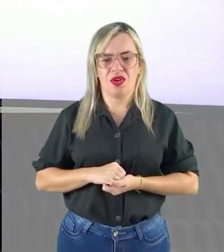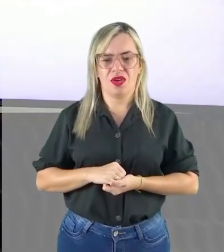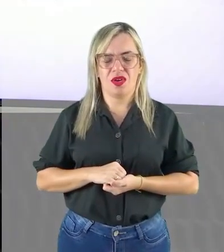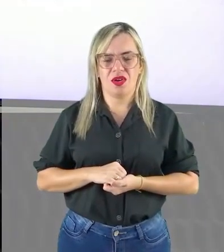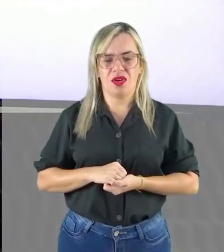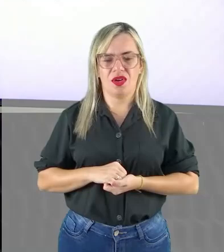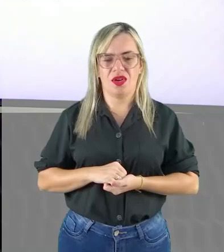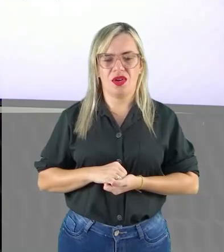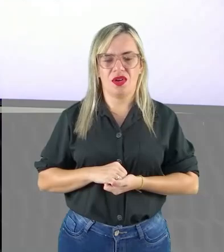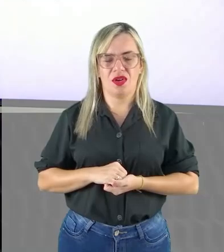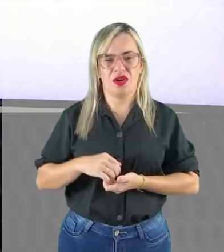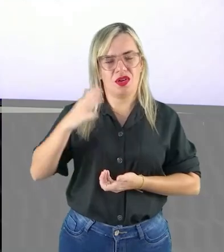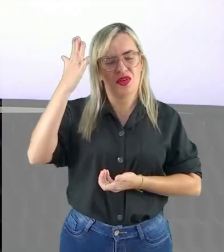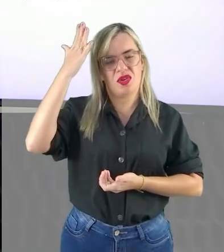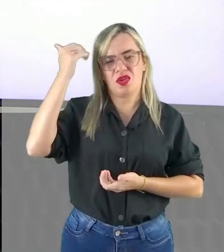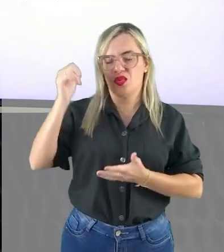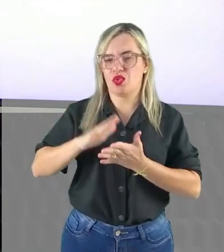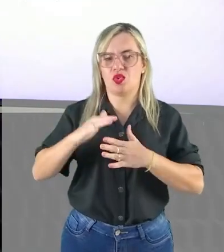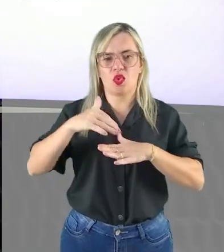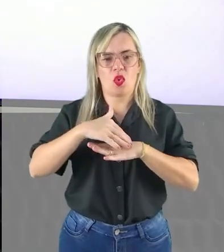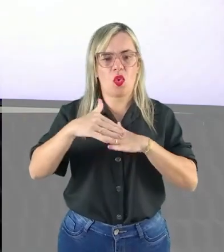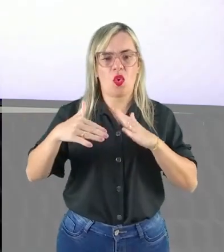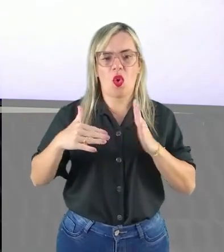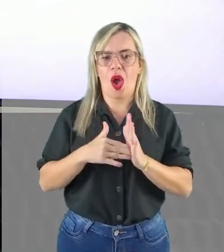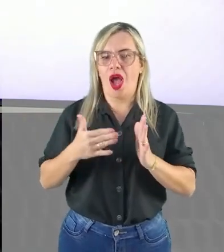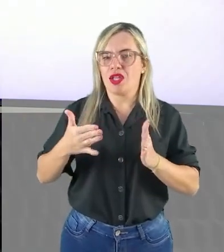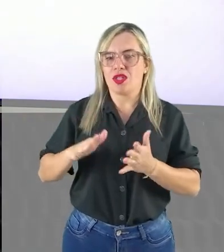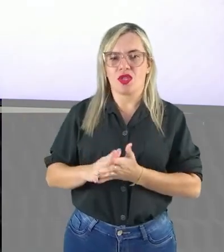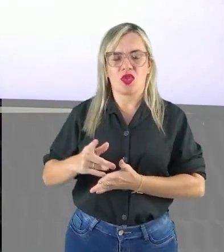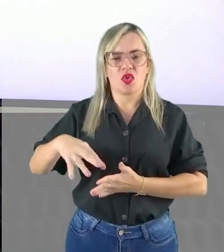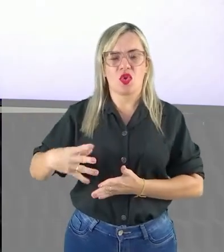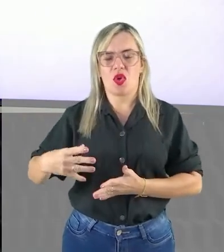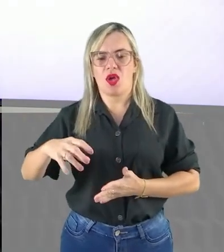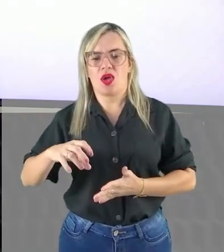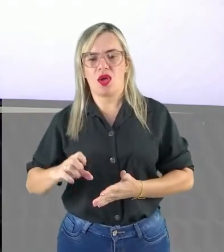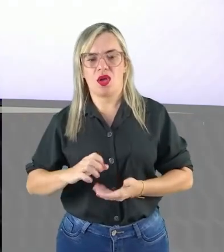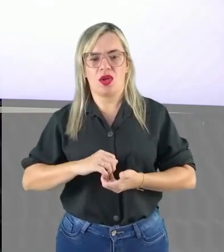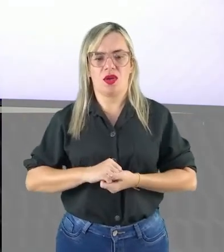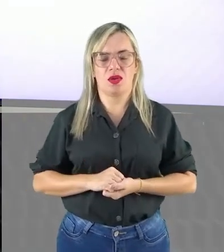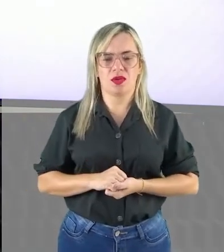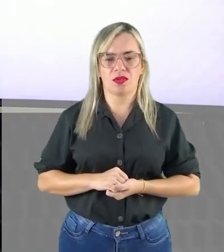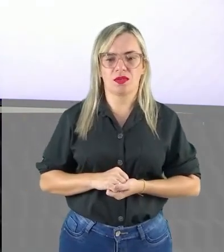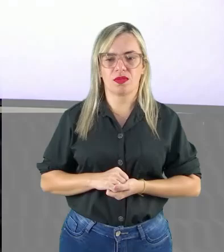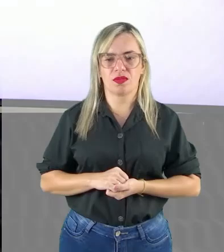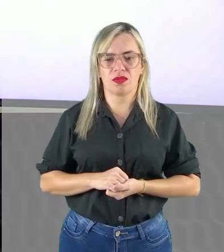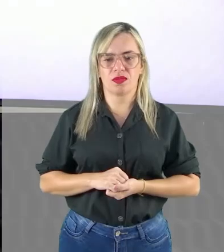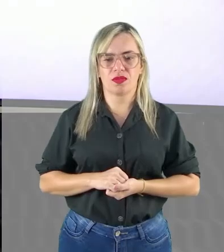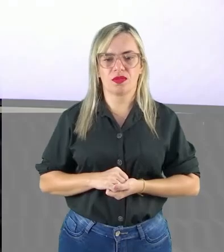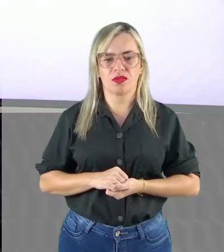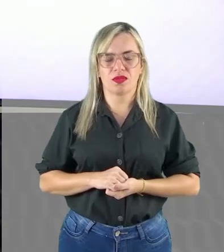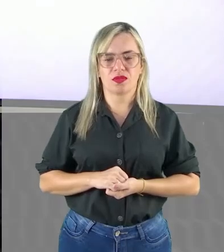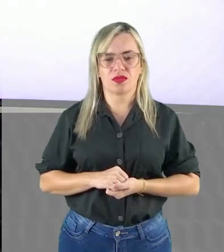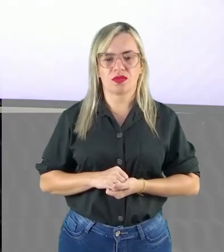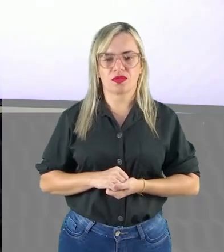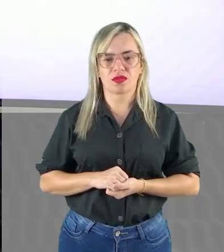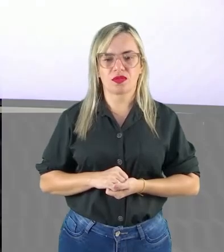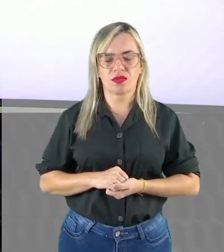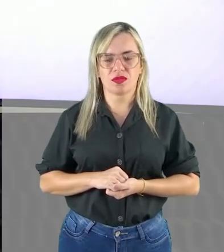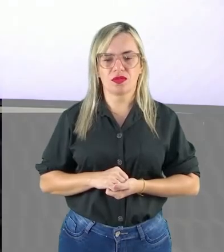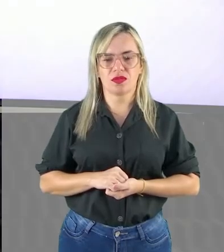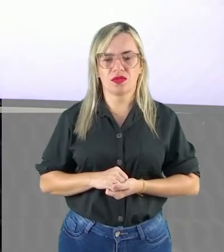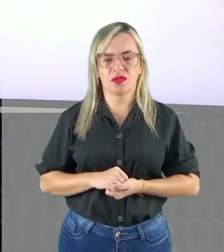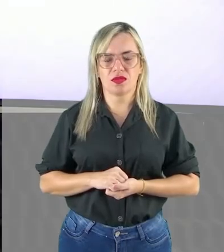maninho sabe de tudo, sabe de quase tudo, não é? Solo há uma esperança, que a obsolência programada